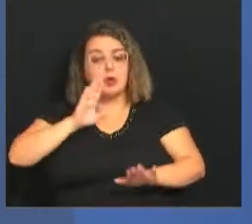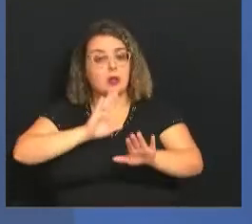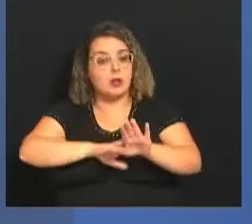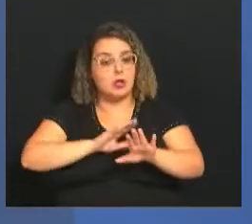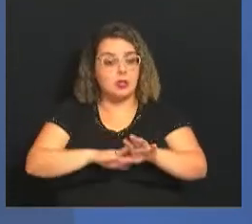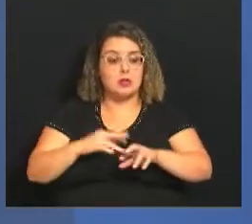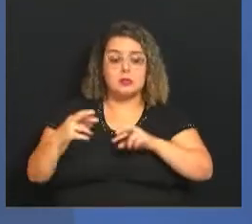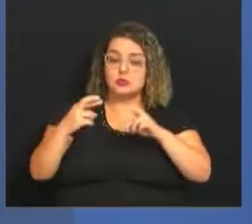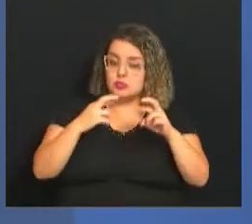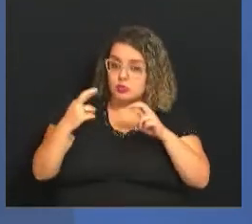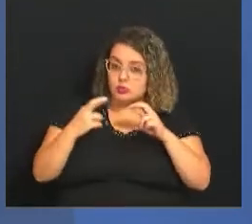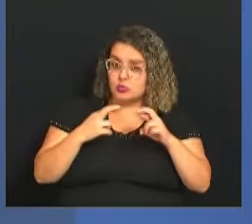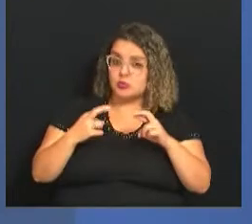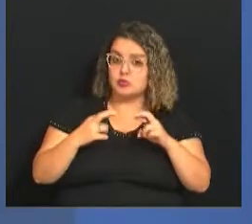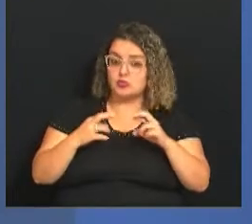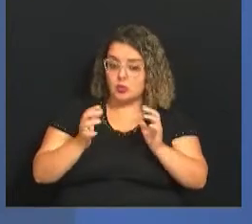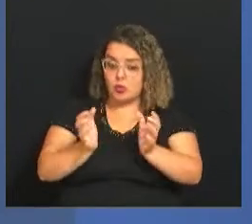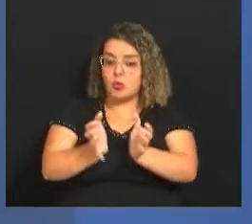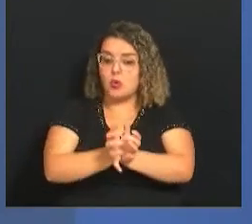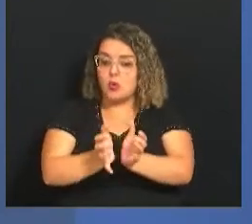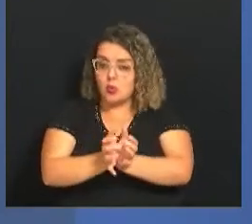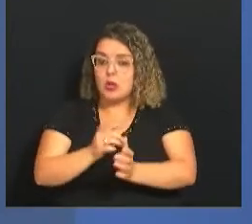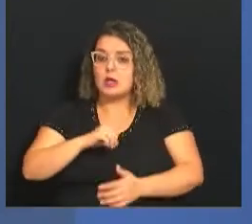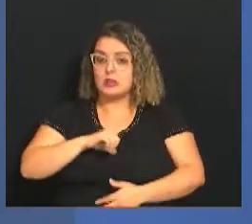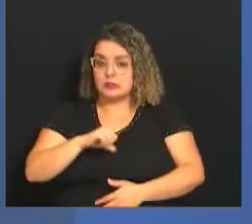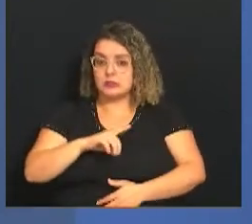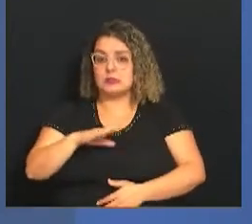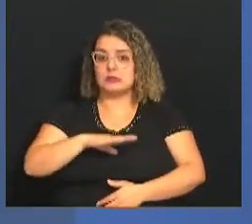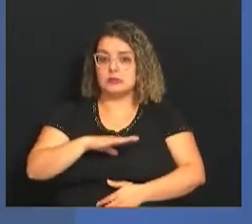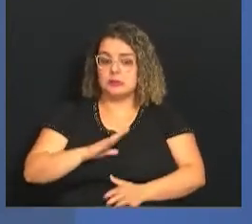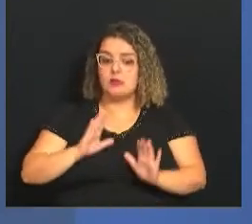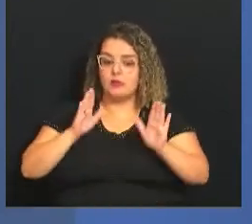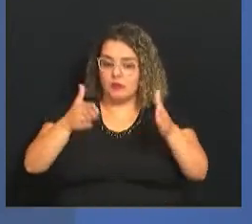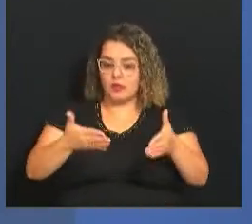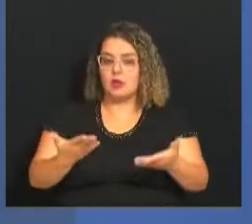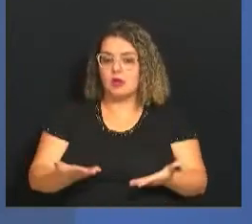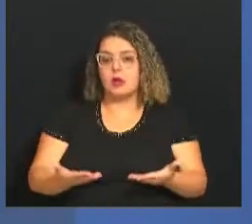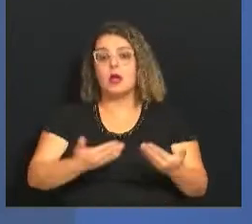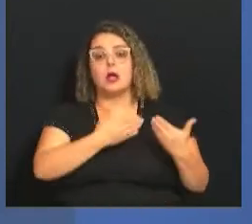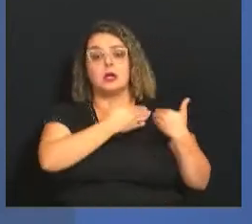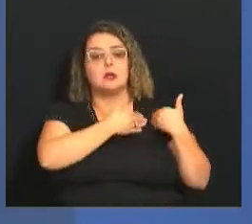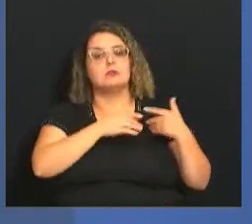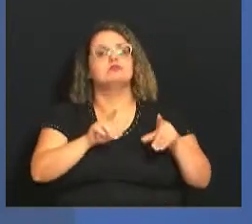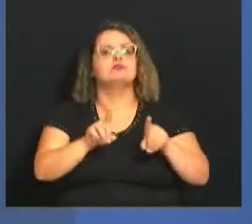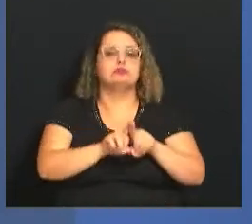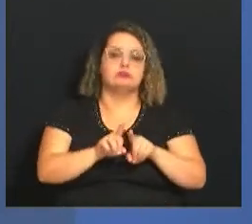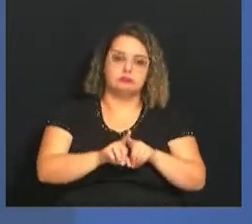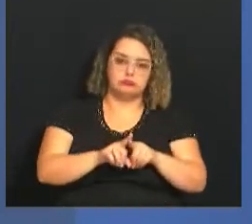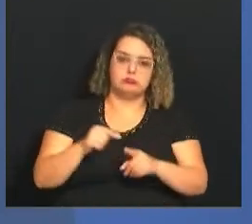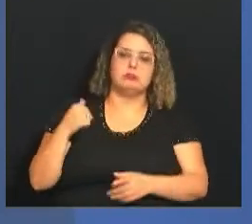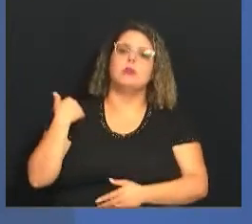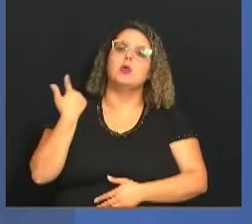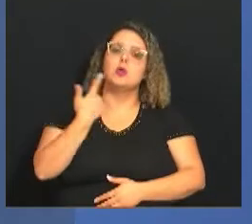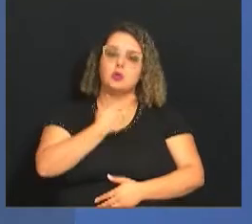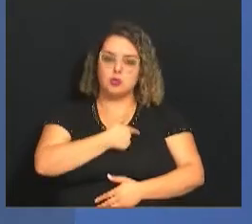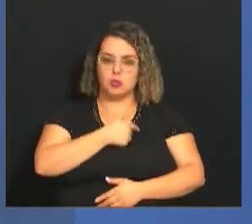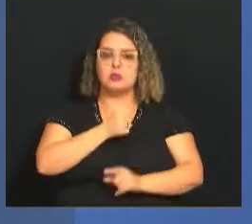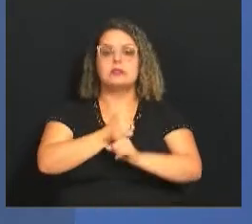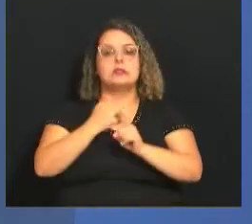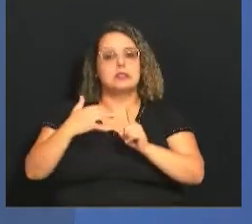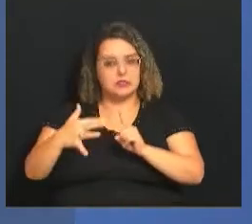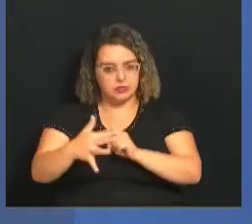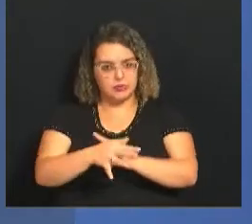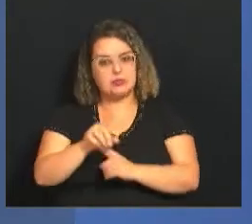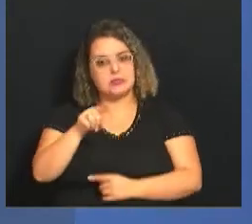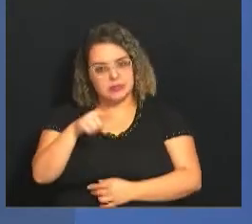monitoramento e de um comitê que existe na cidade para isso, a responsabilidade também é nossa, da sociedade.